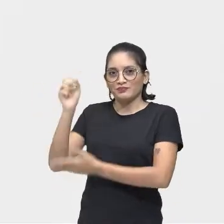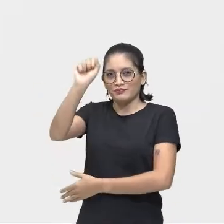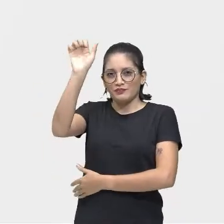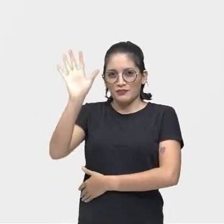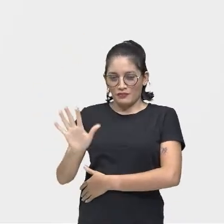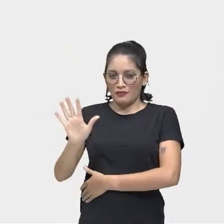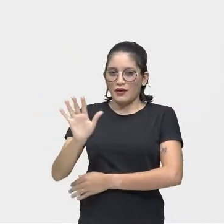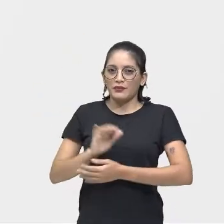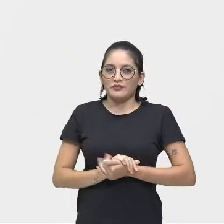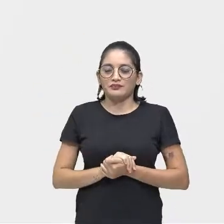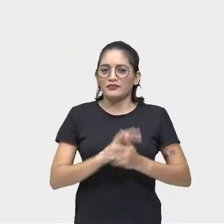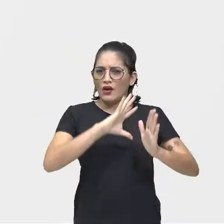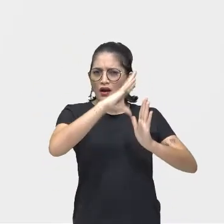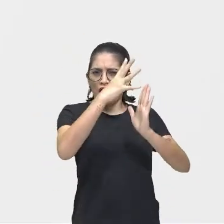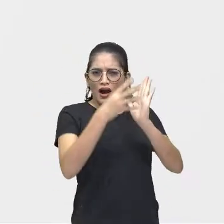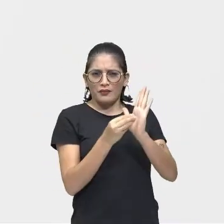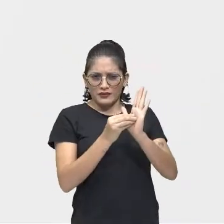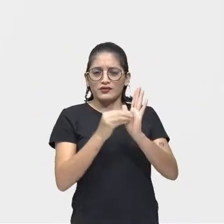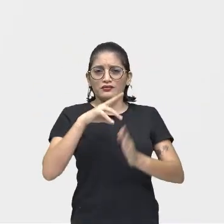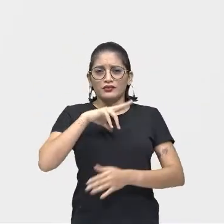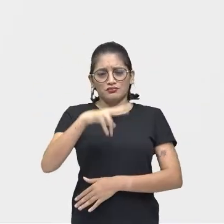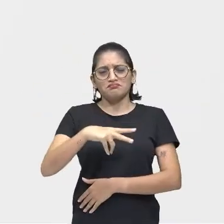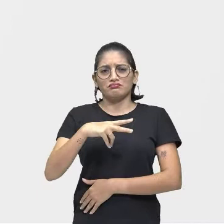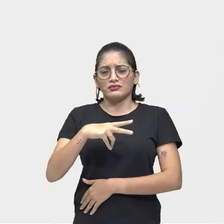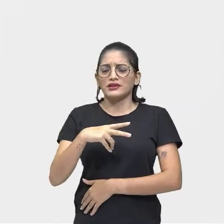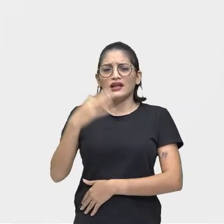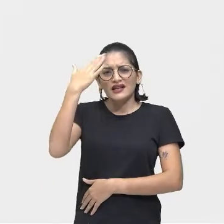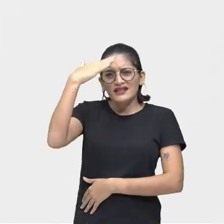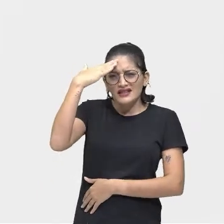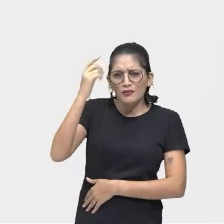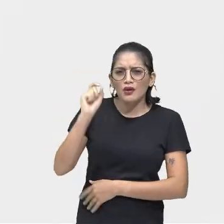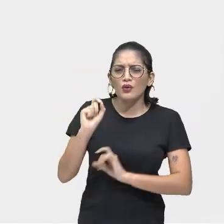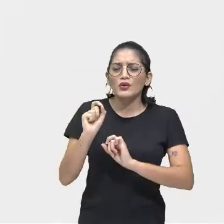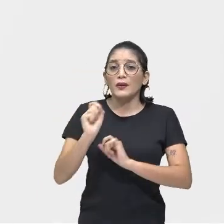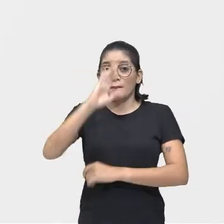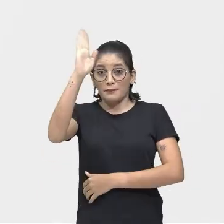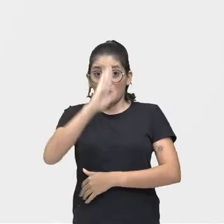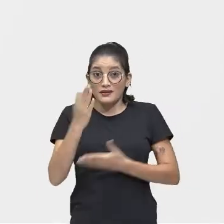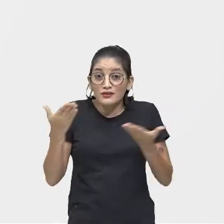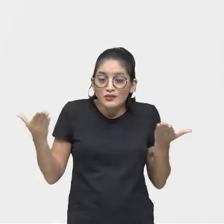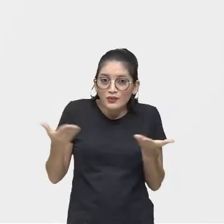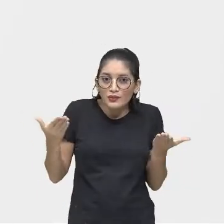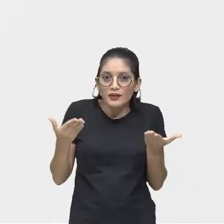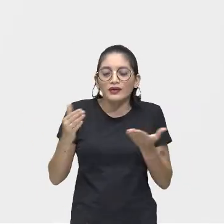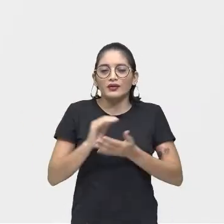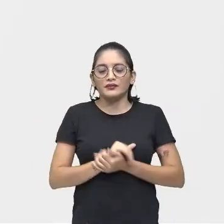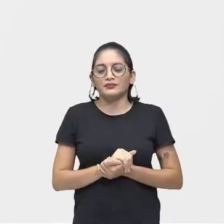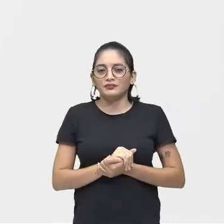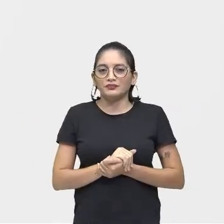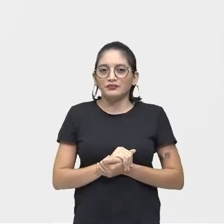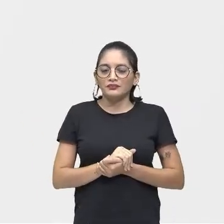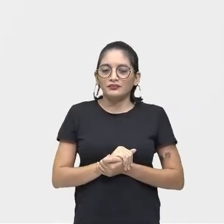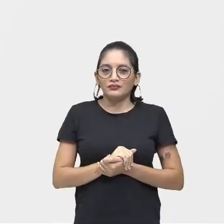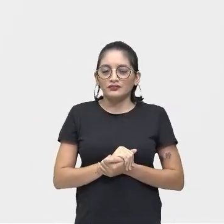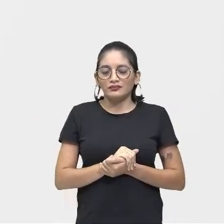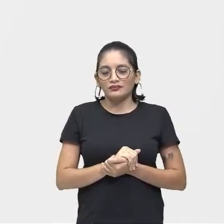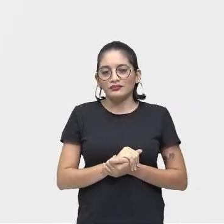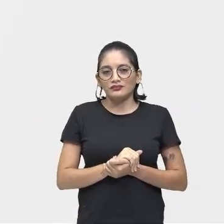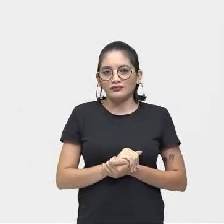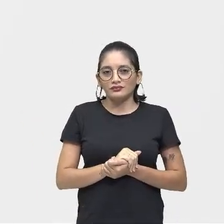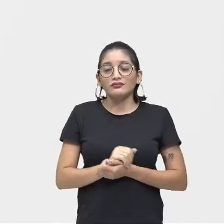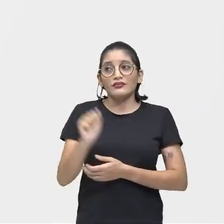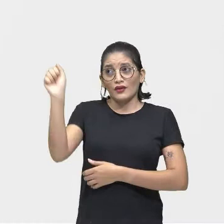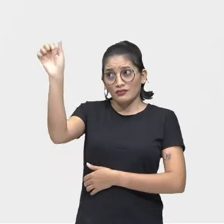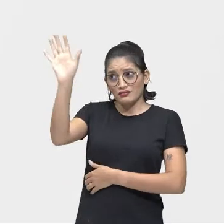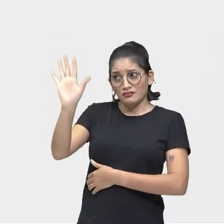Amazônia Portuguesa. Vocês estão vendo aqui um mapa do que seria o Brasil atualmente, ou melhor, um mapa